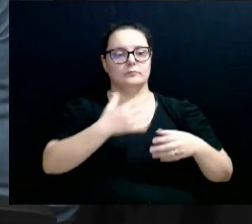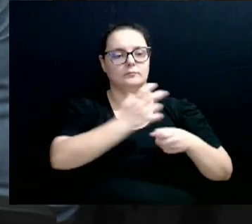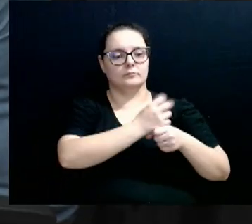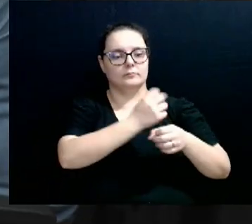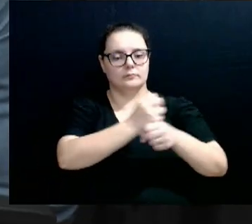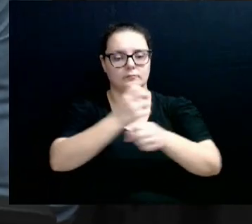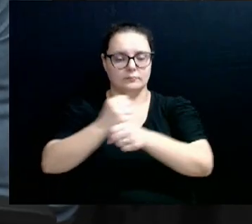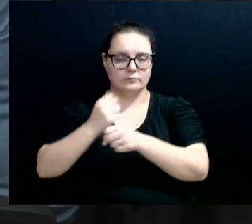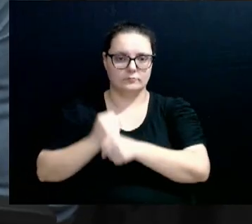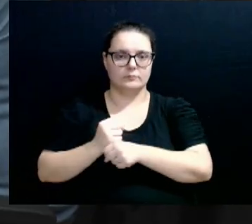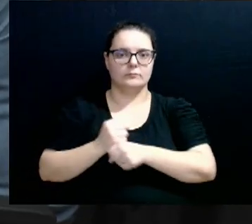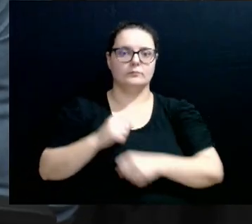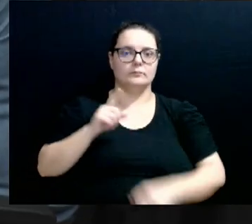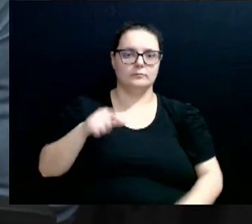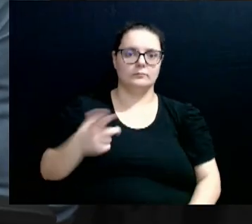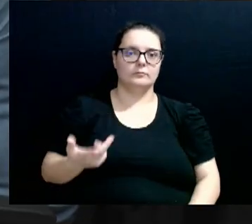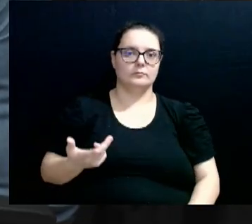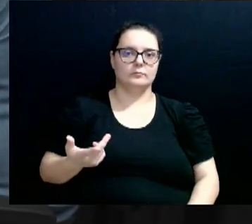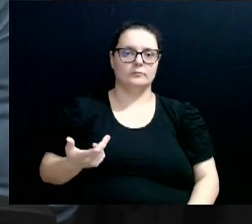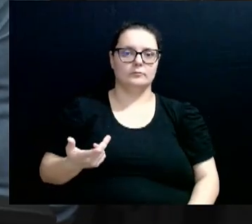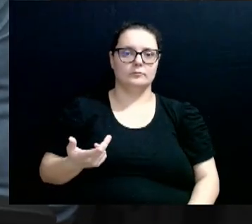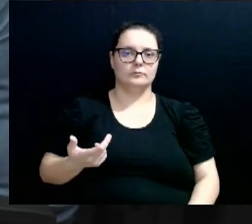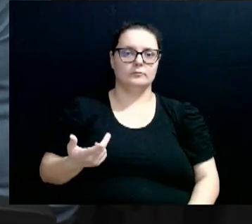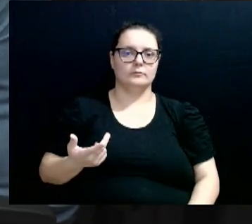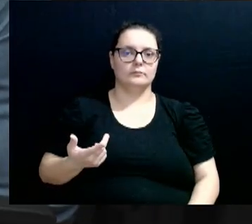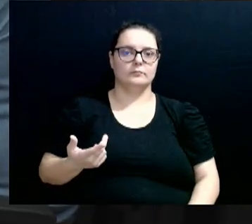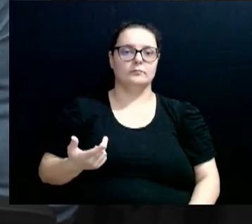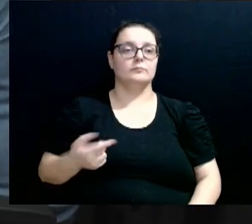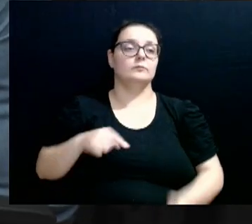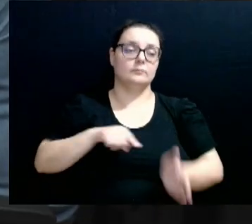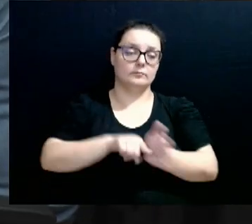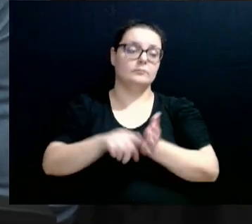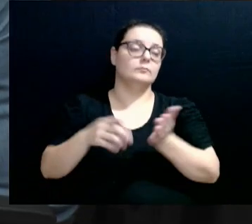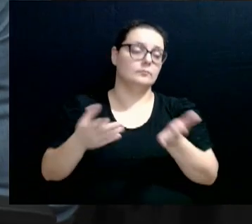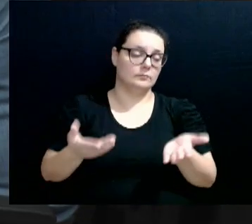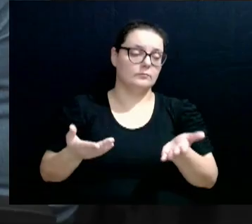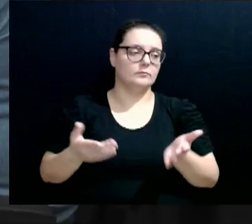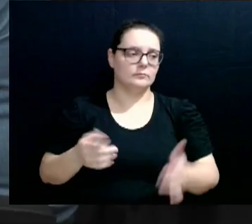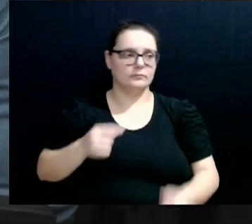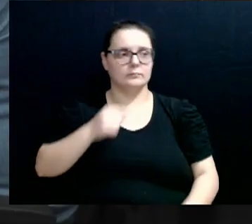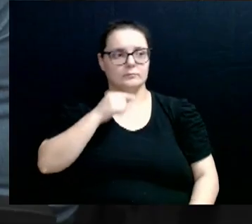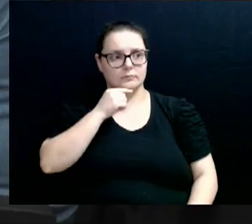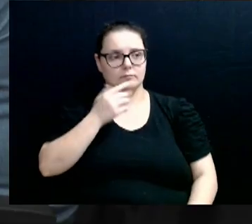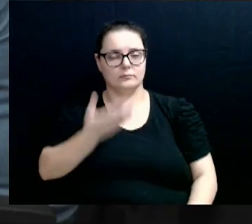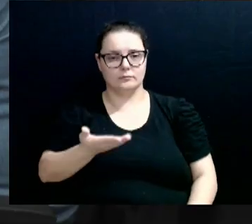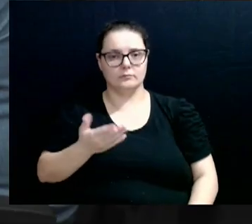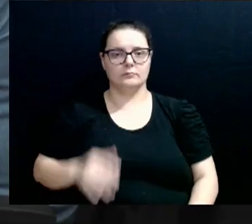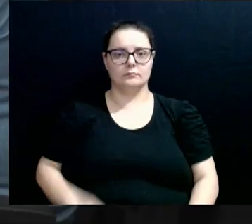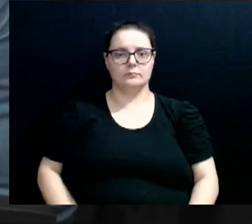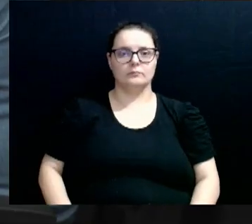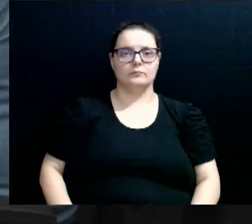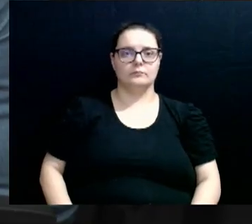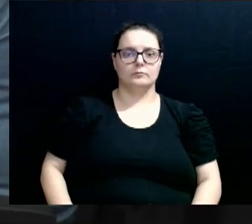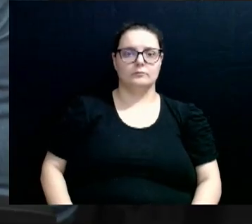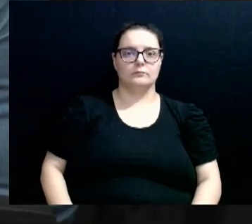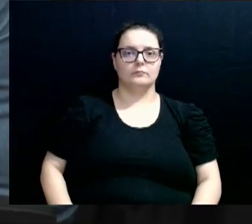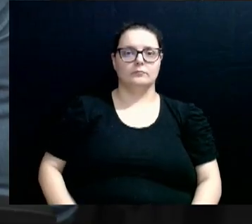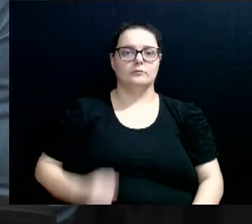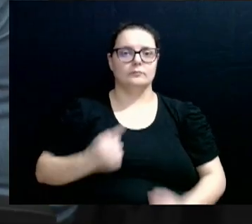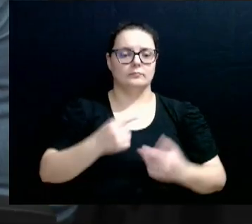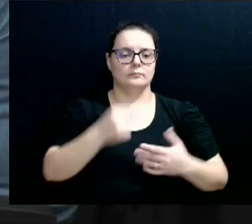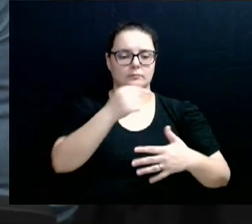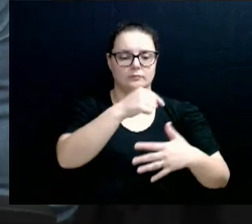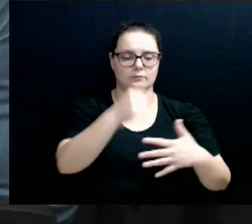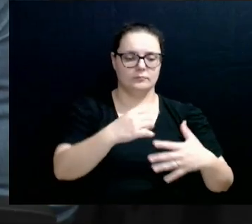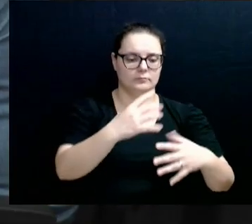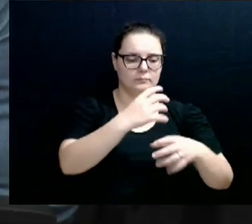é uma das questões que eu trago aqui. Alguns conjuntos, alguns elementos que te levaram a